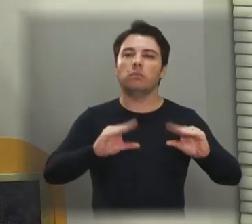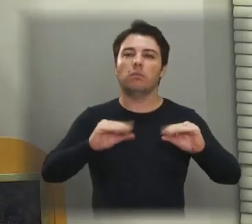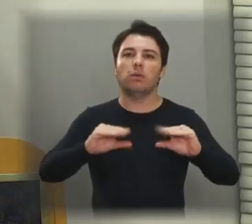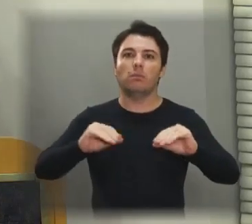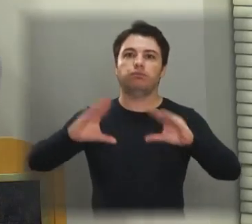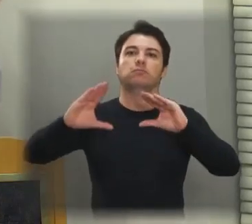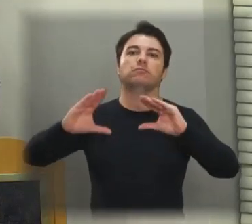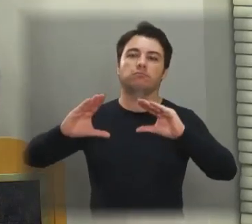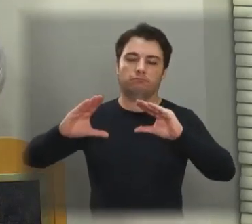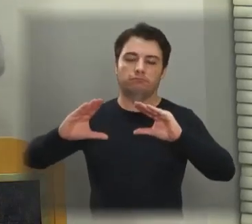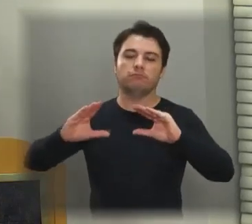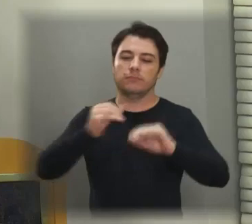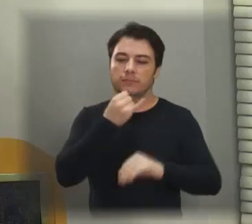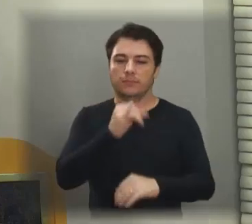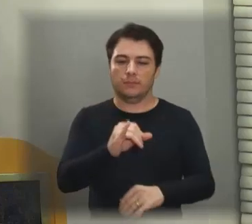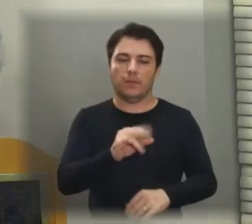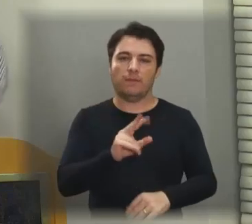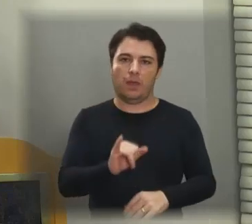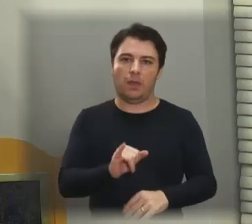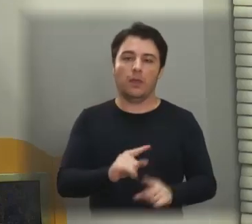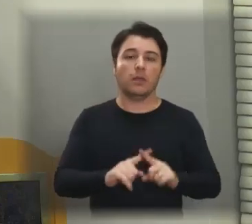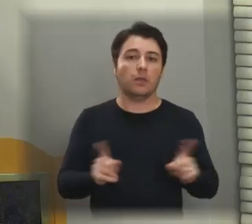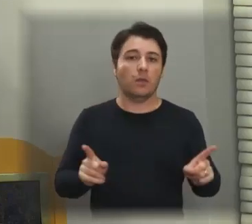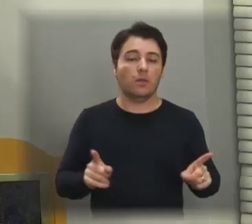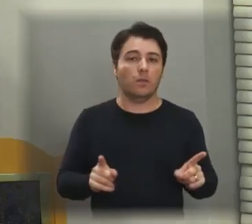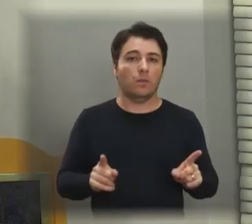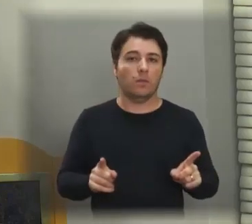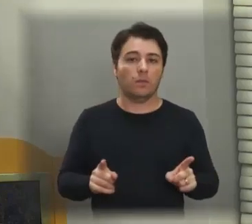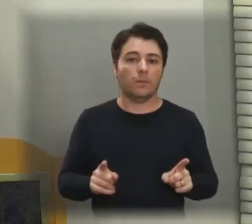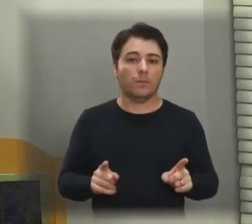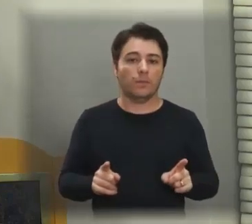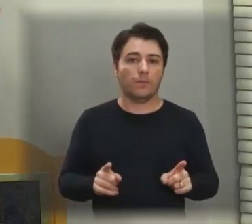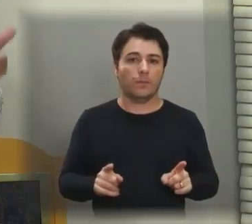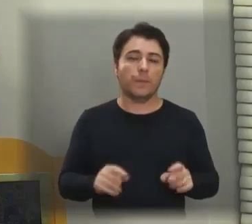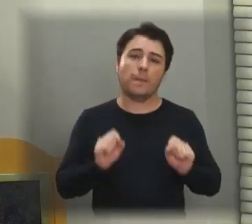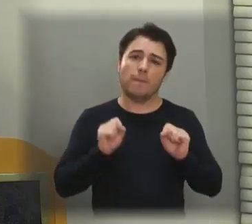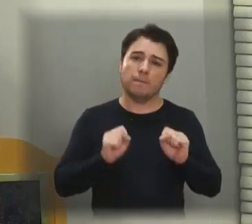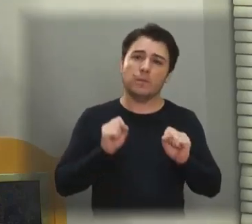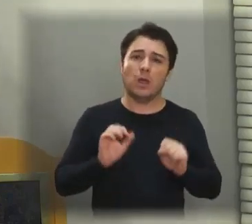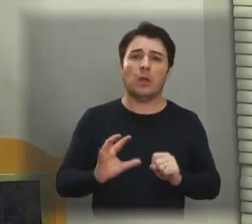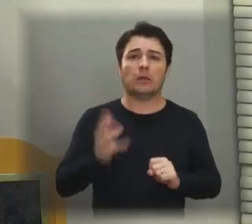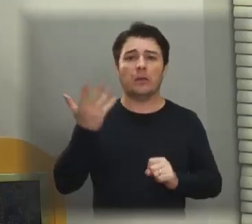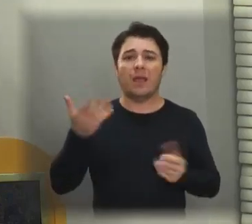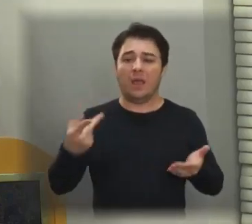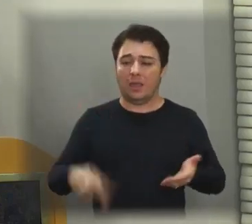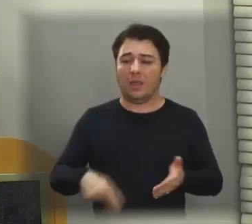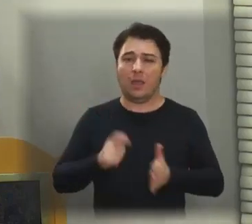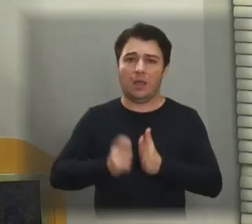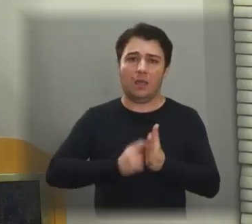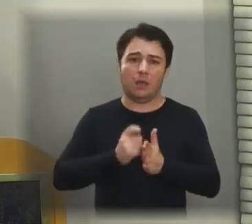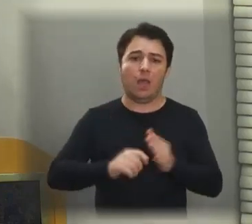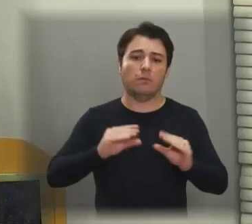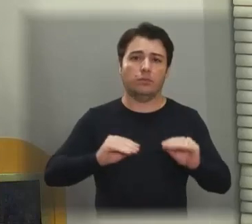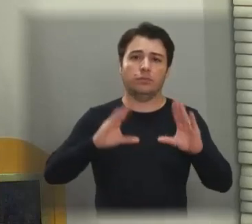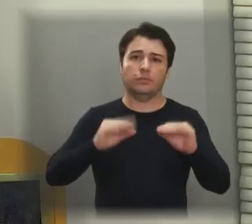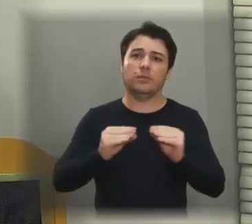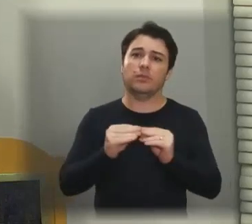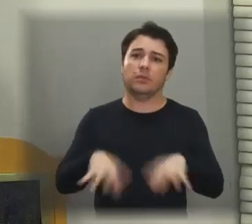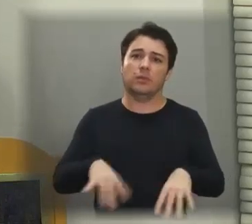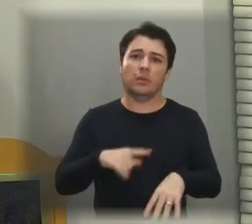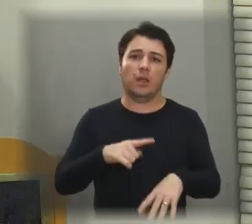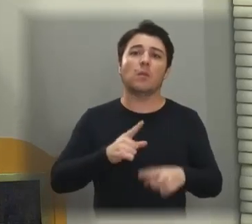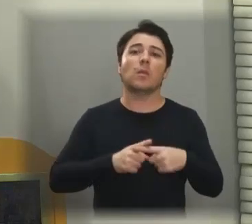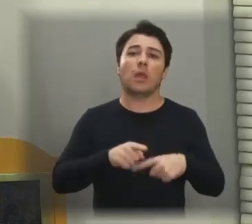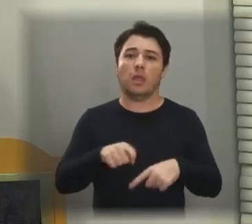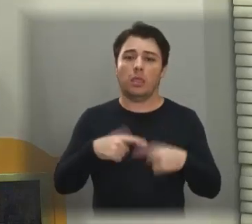vai ele vai permanecer ligado E aí teve Infelizmente essa essa ocorrência de pisos que traz prejuízo porque você